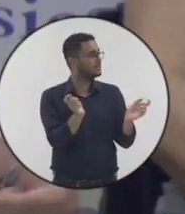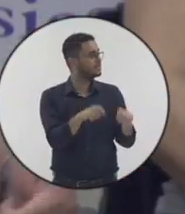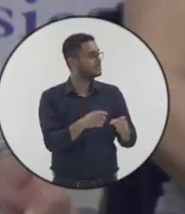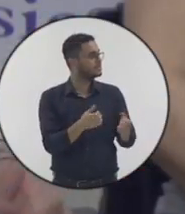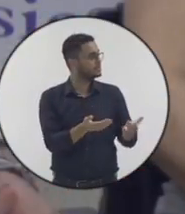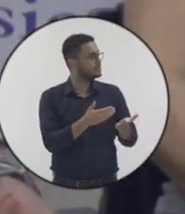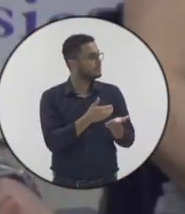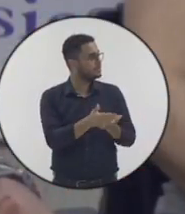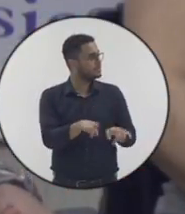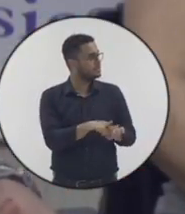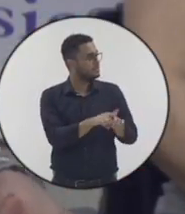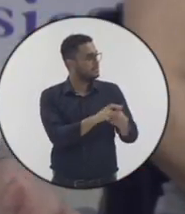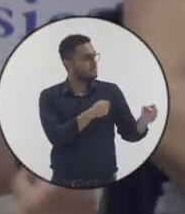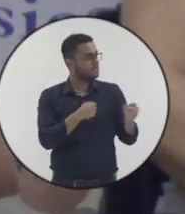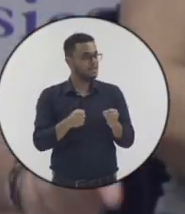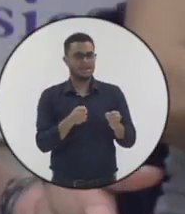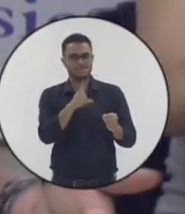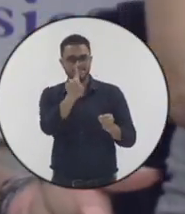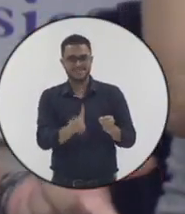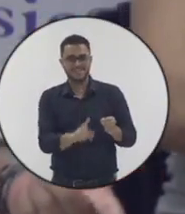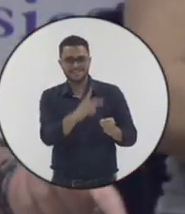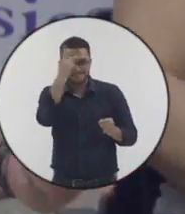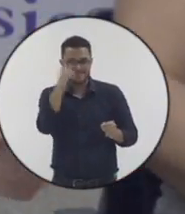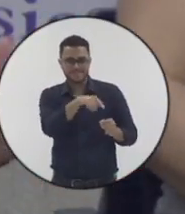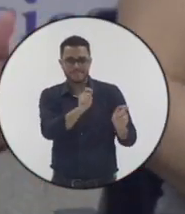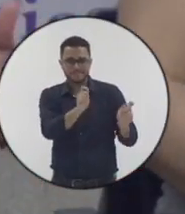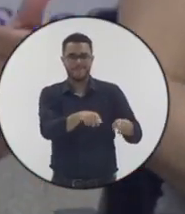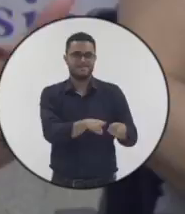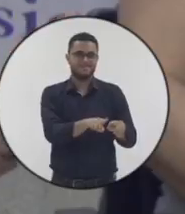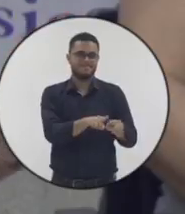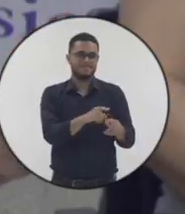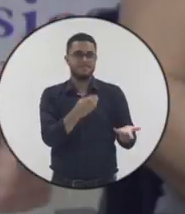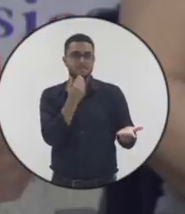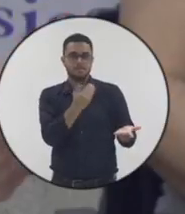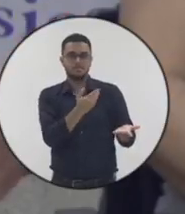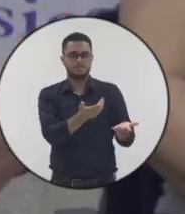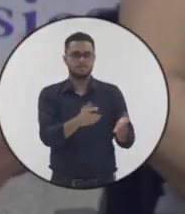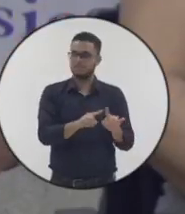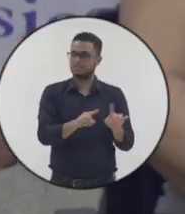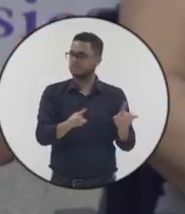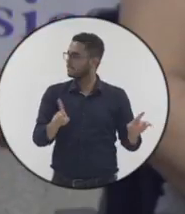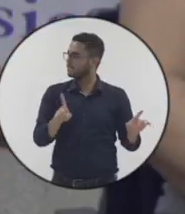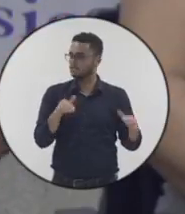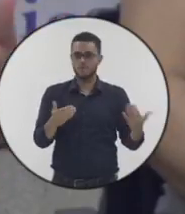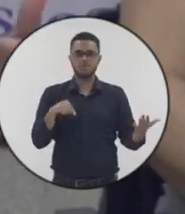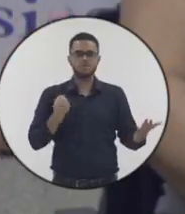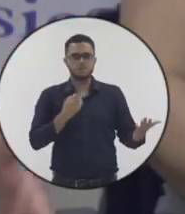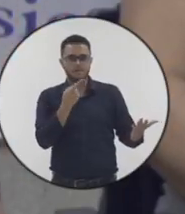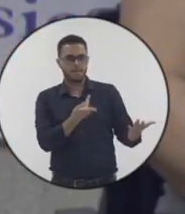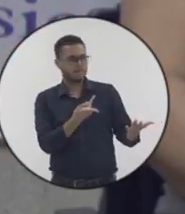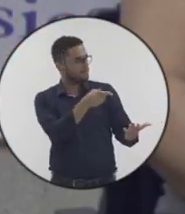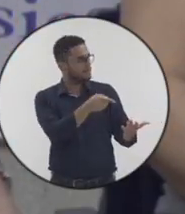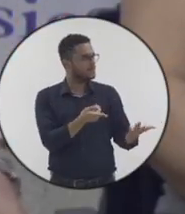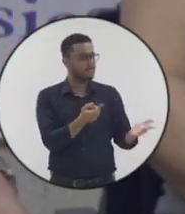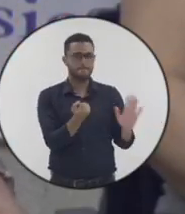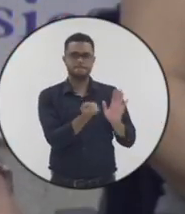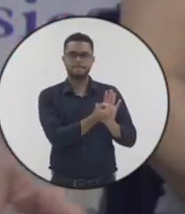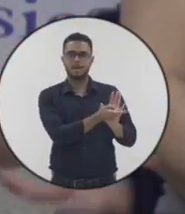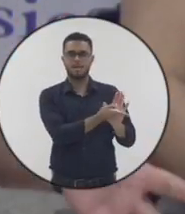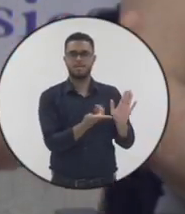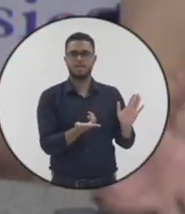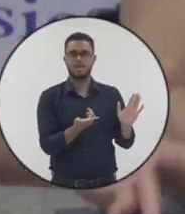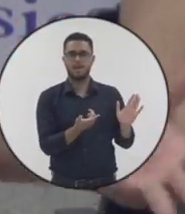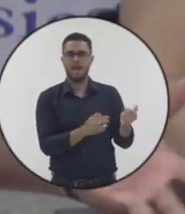de quais direitos elas podem ter e requerer. E daí, quando a gente coloca o marcador de raça, isso